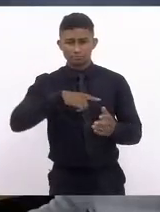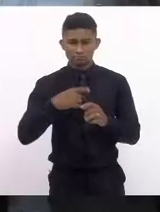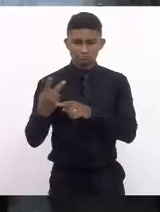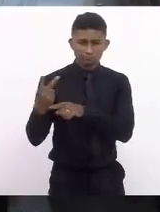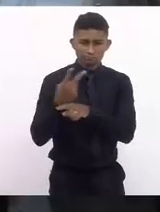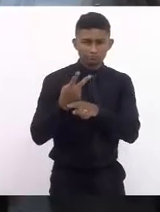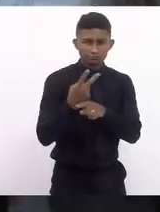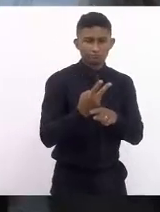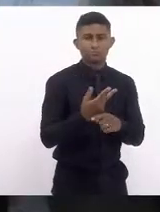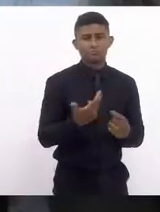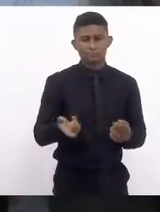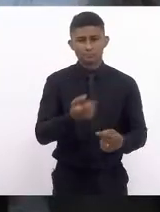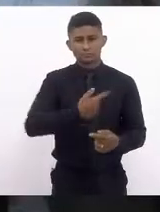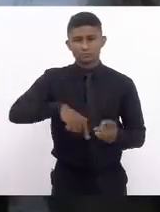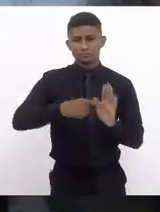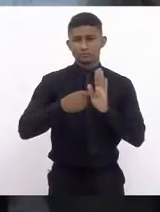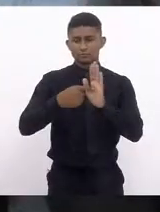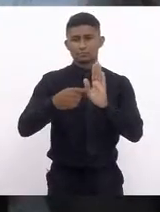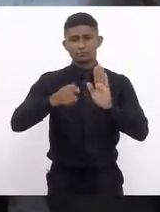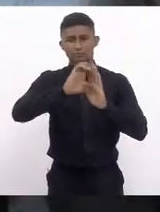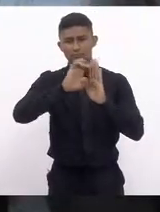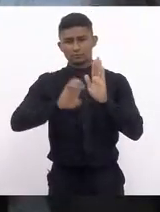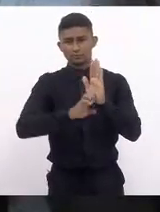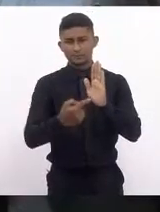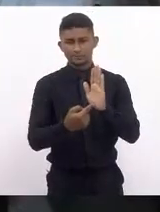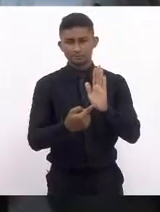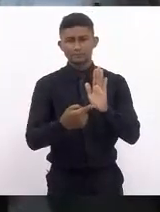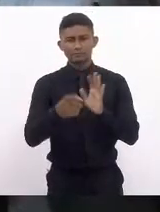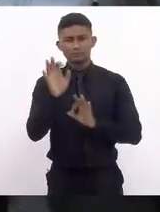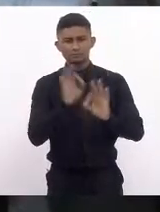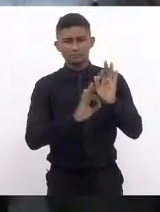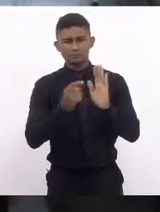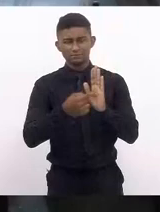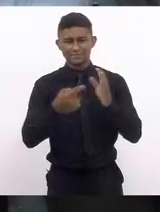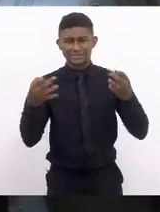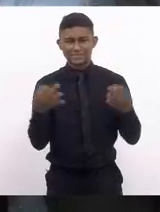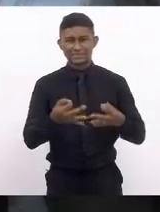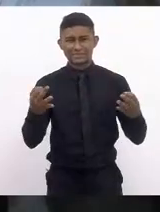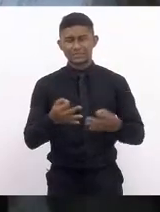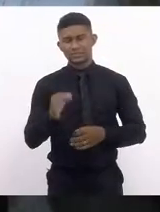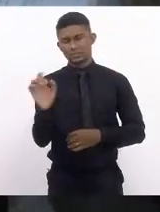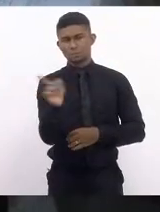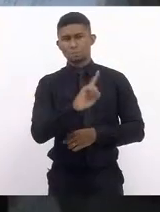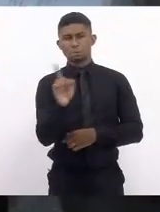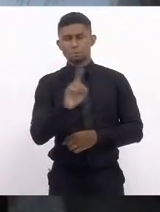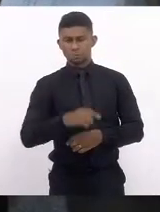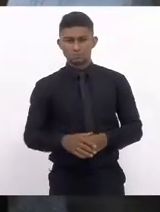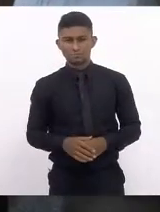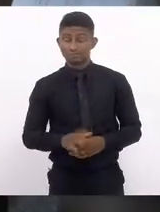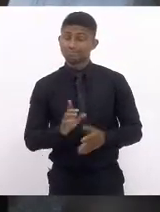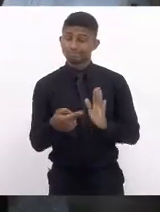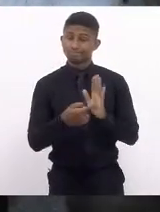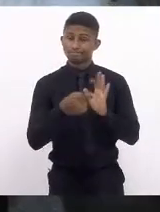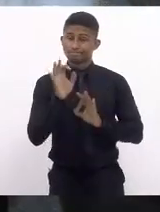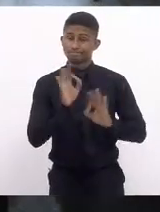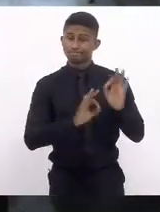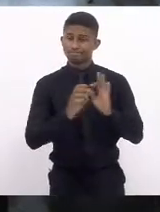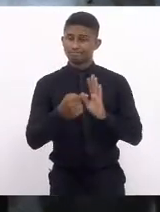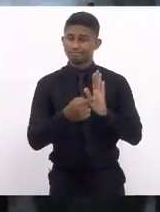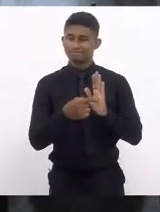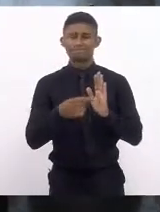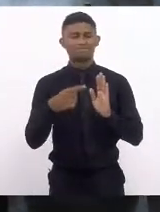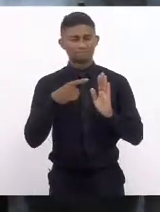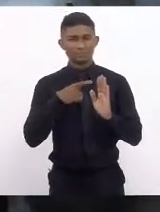nós apresentamos vai se menos esse projeto não é perfeito esse projeto ainda tem